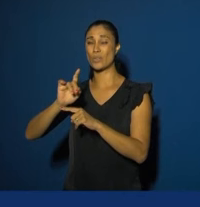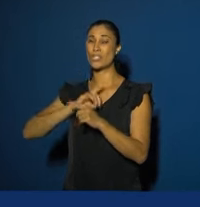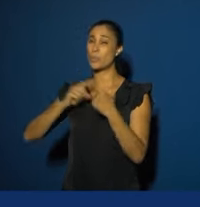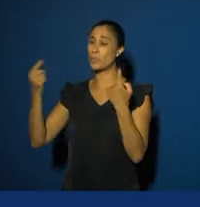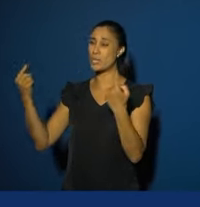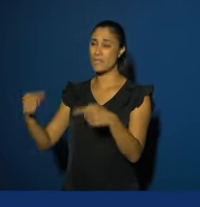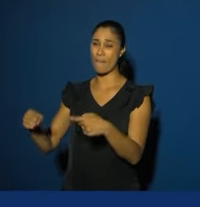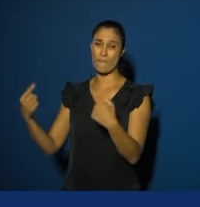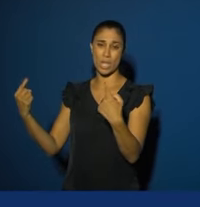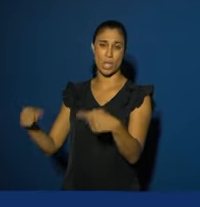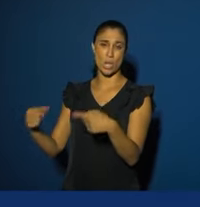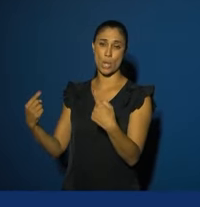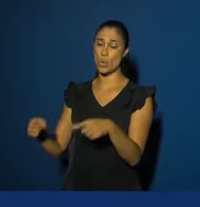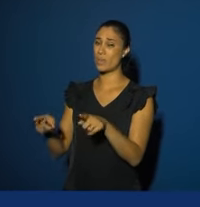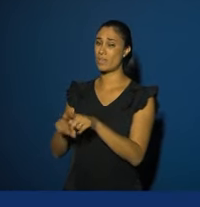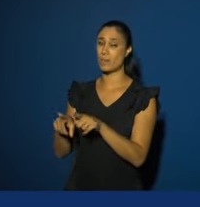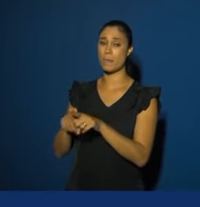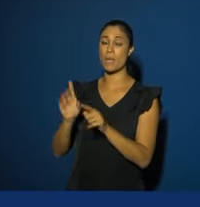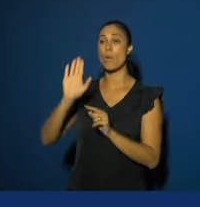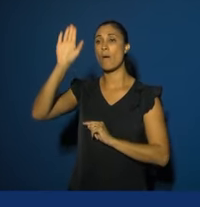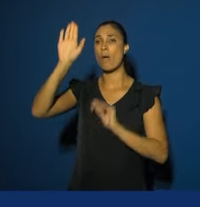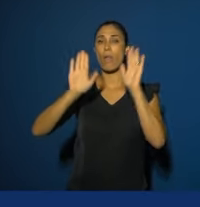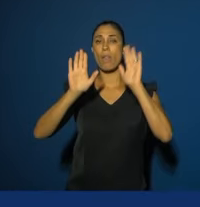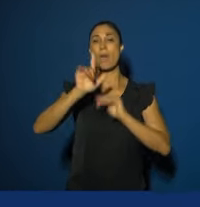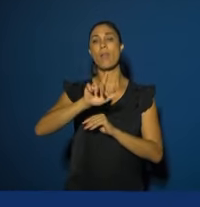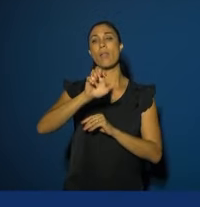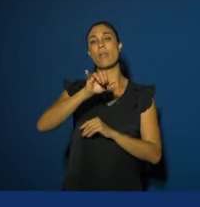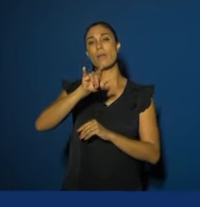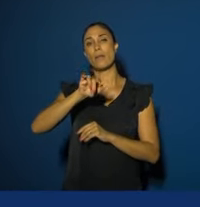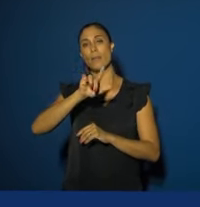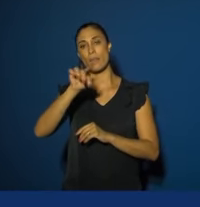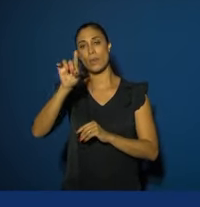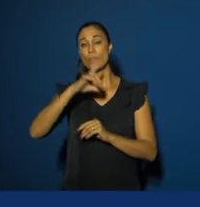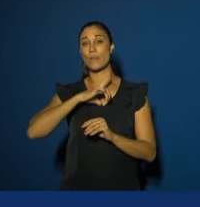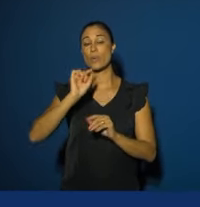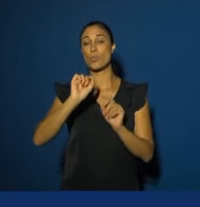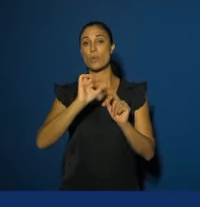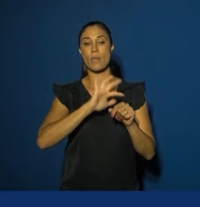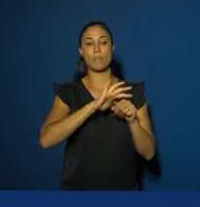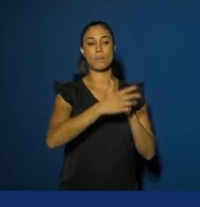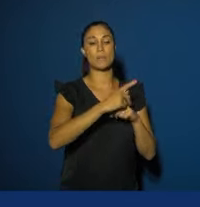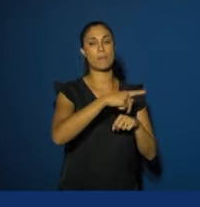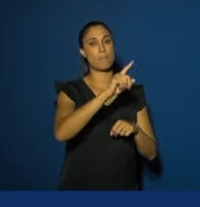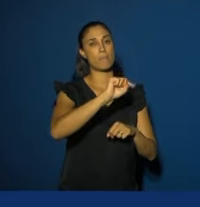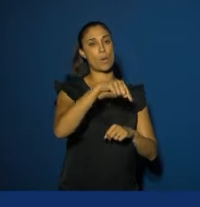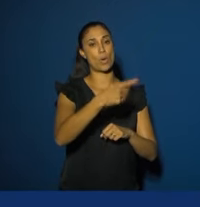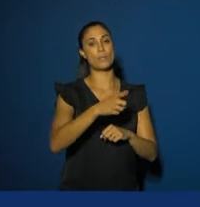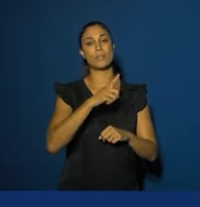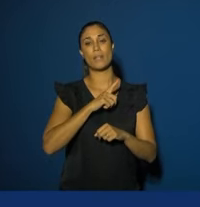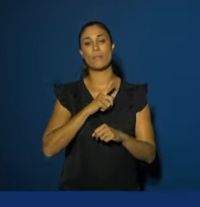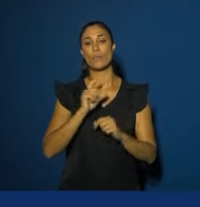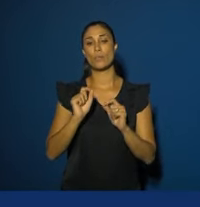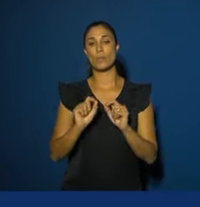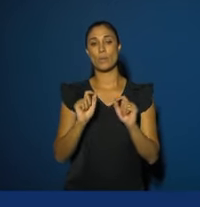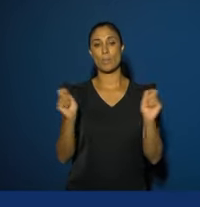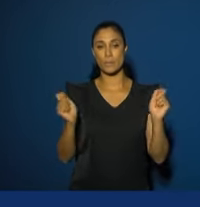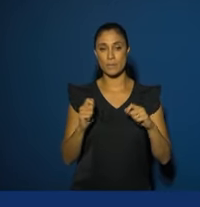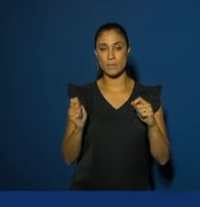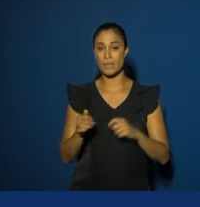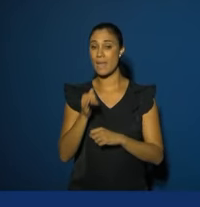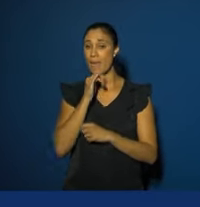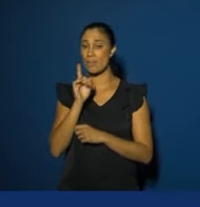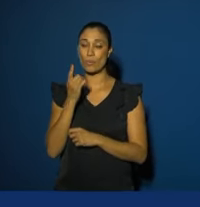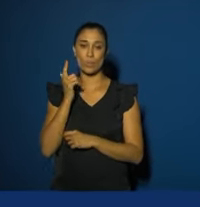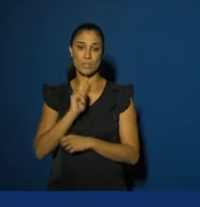desafios e e vindo um leilão logo depois da pandemia Então você teve um conjunto potencial de players privados que não